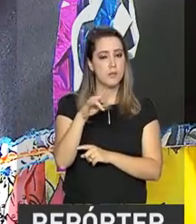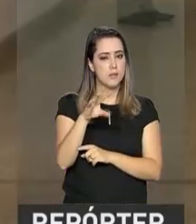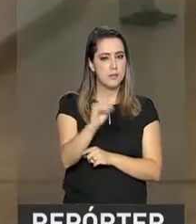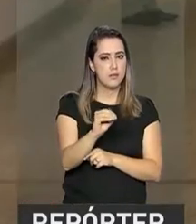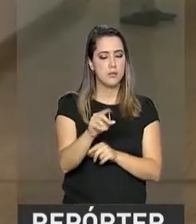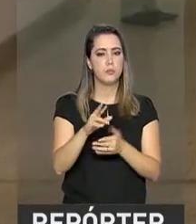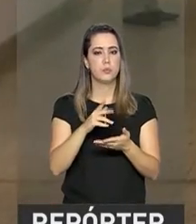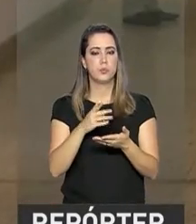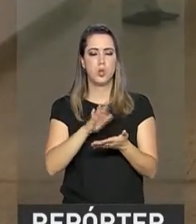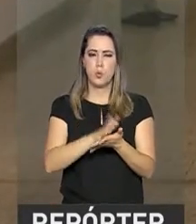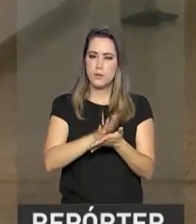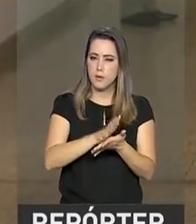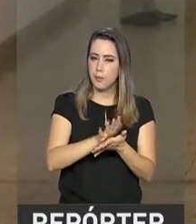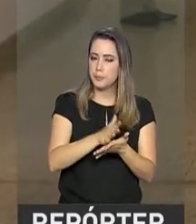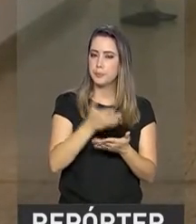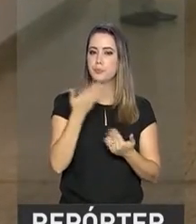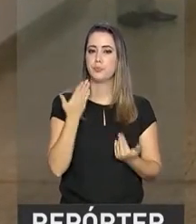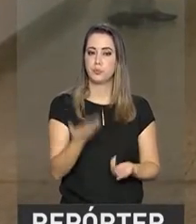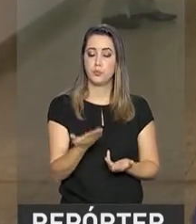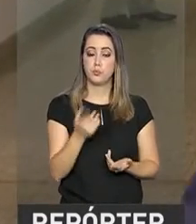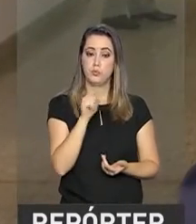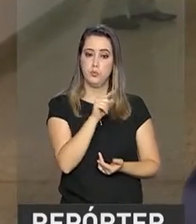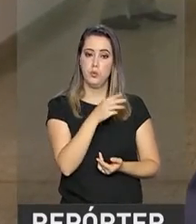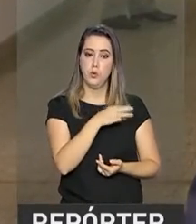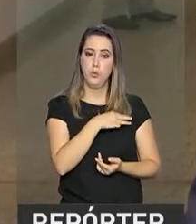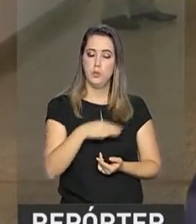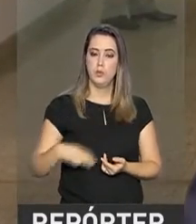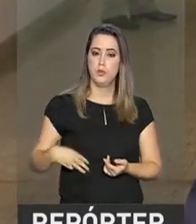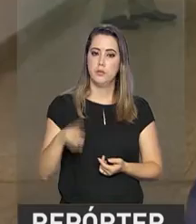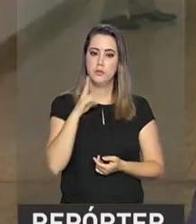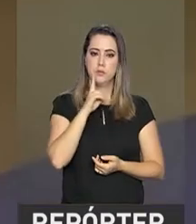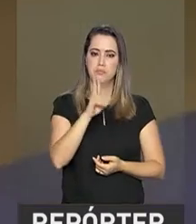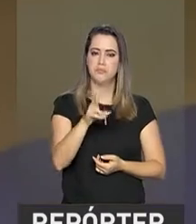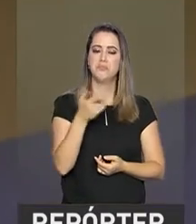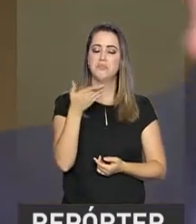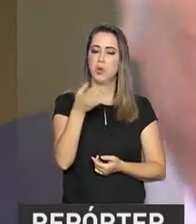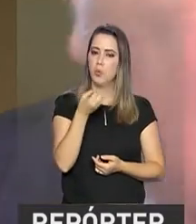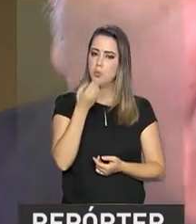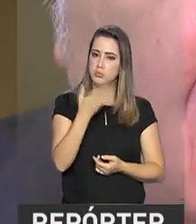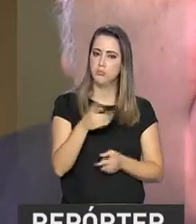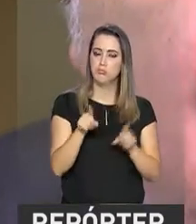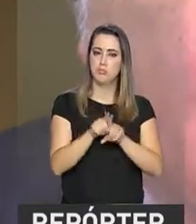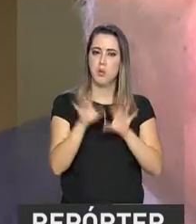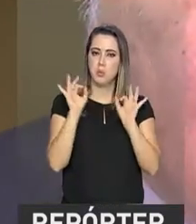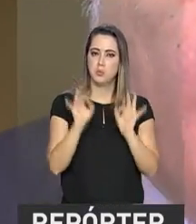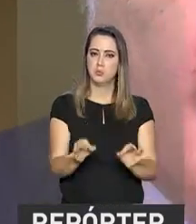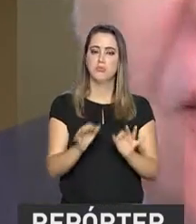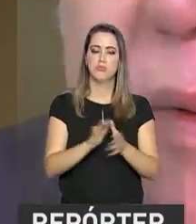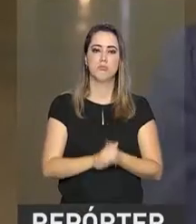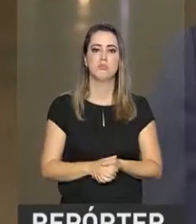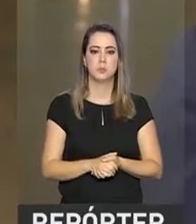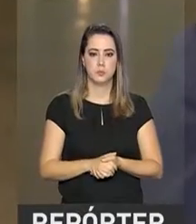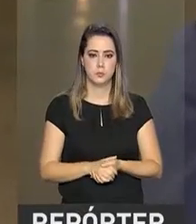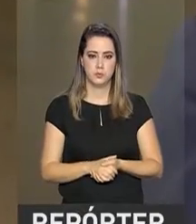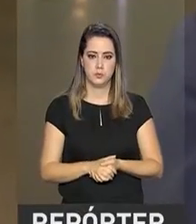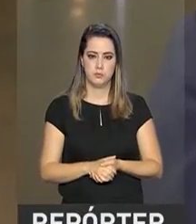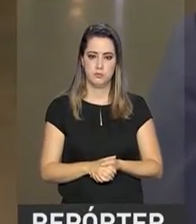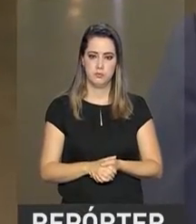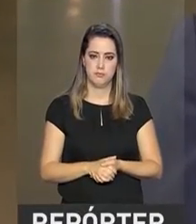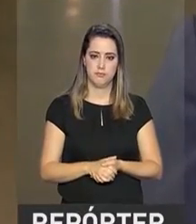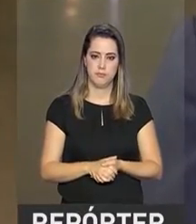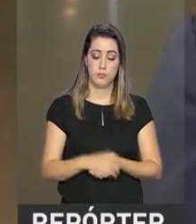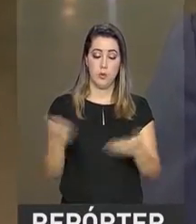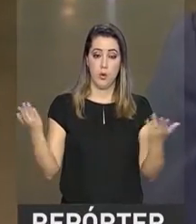Baiano. O ministro Sarney Filho, que é maranhense, vê a candidatura como um ato de justiça cultural. Hoje você vai